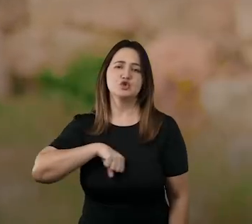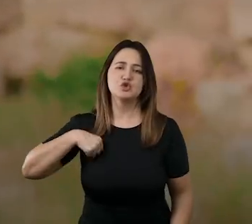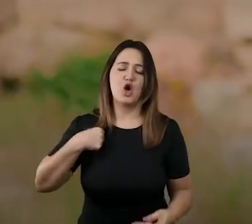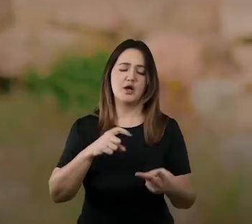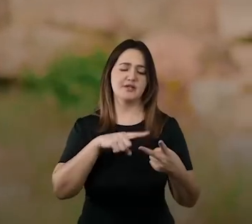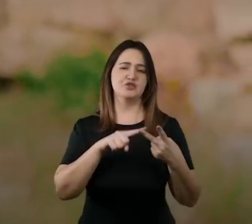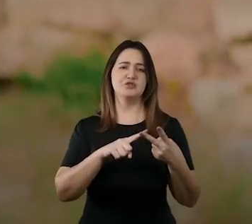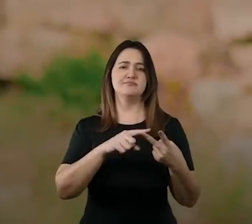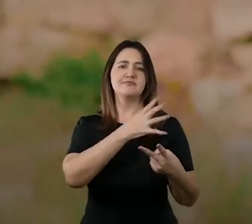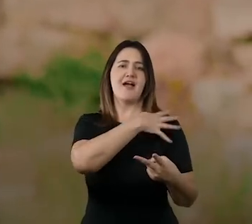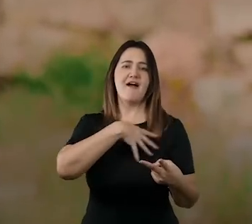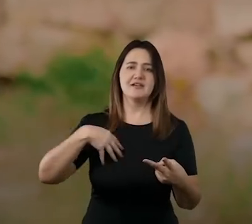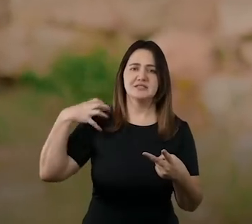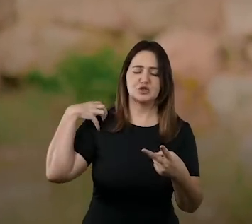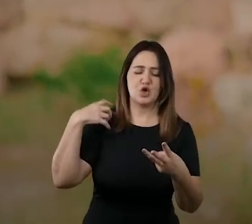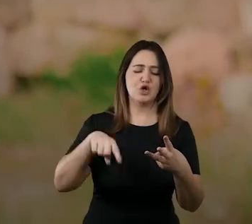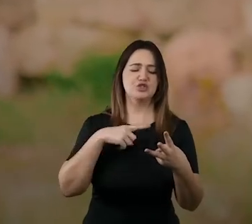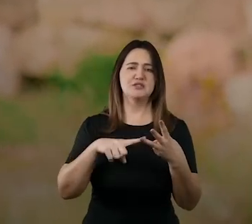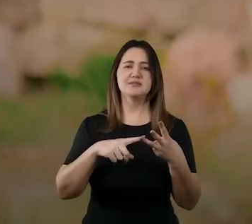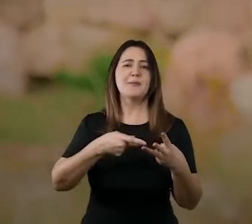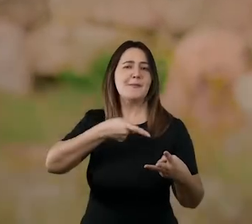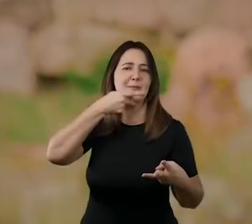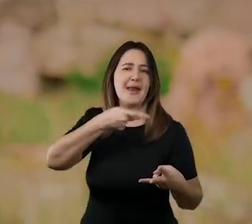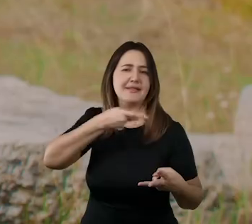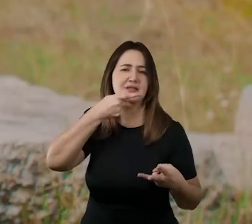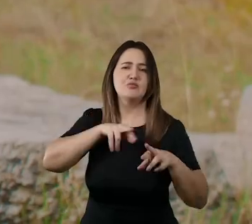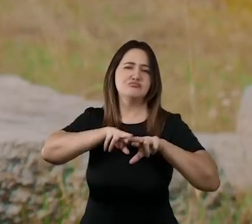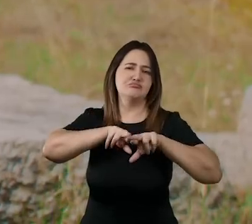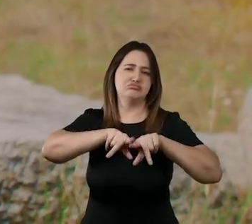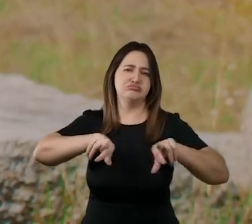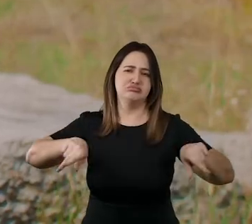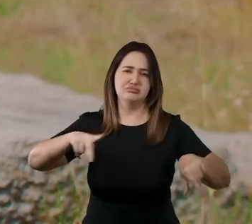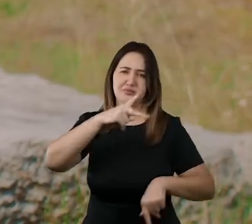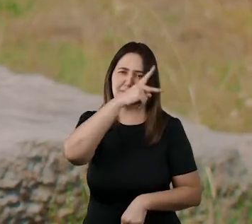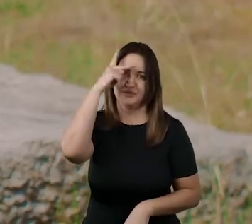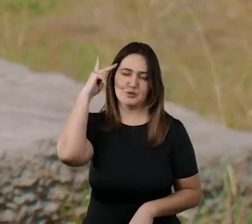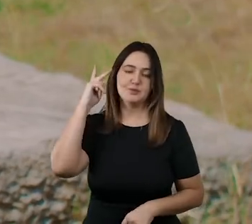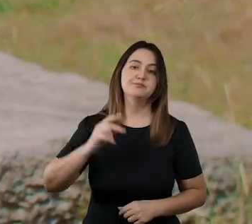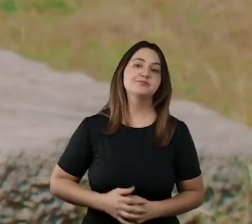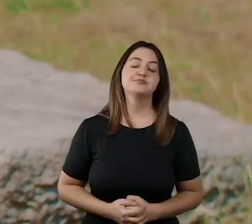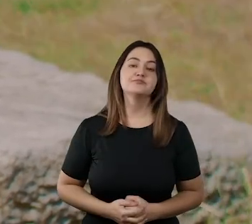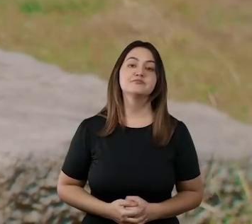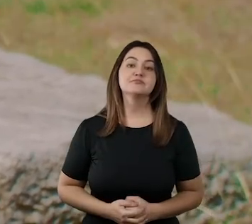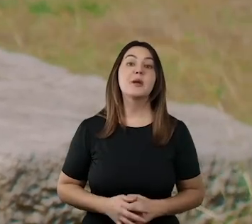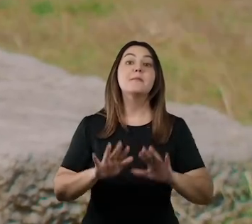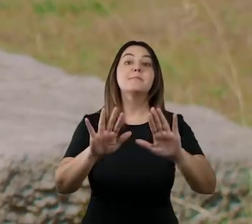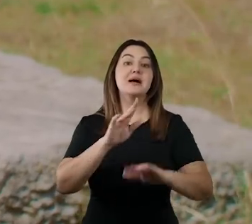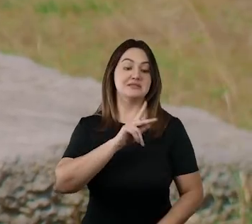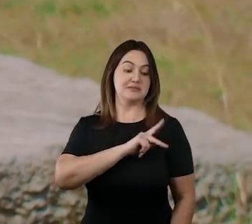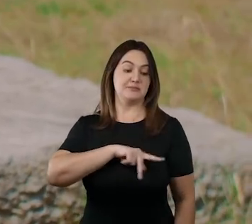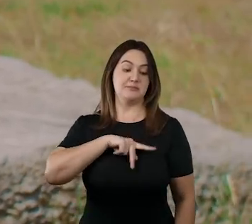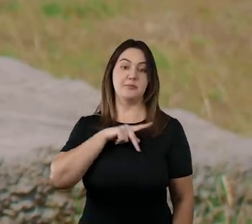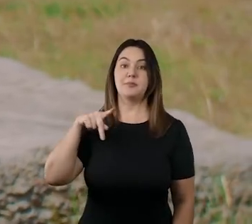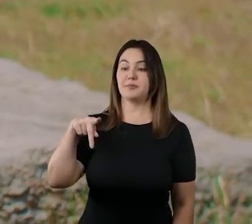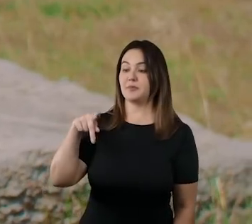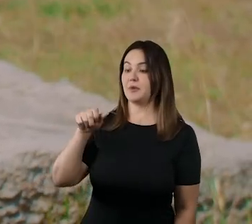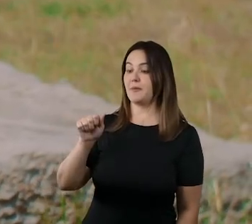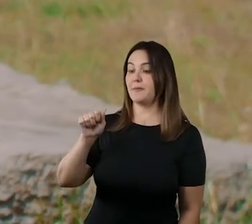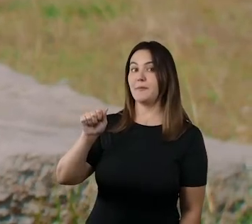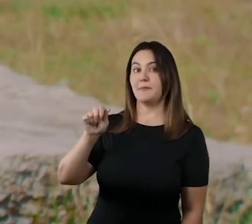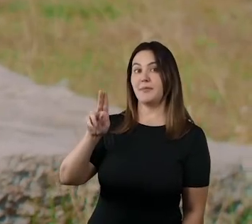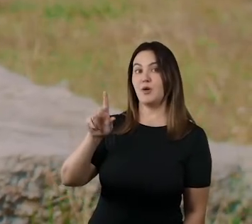nomes que fazem parte da história da filosofia grega. Agora vamos falar de Paulo. Aqui também havia